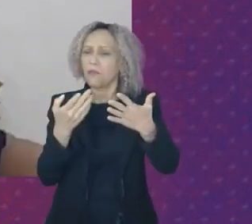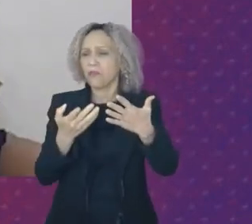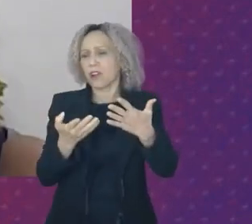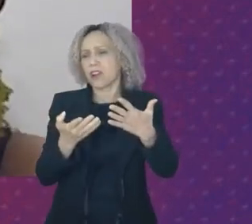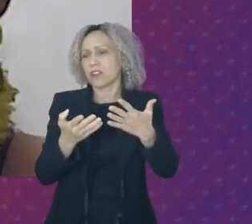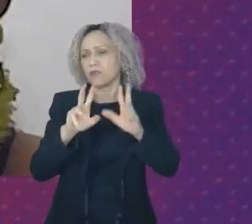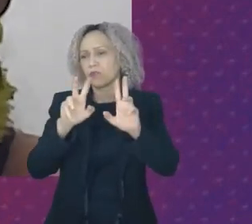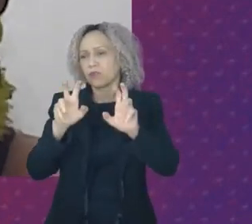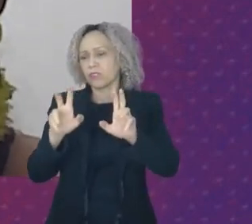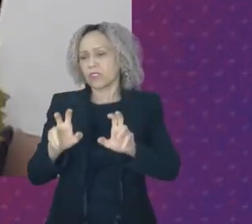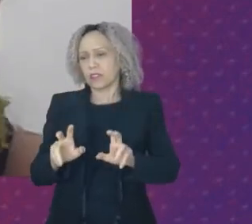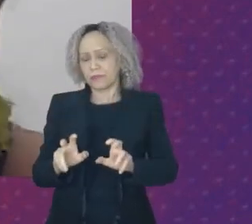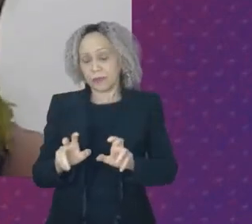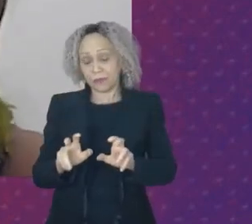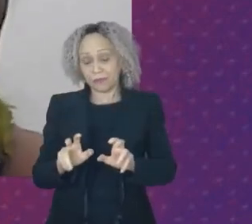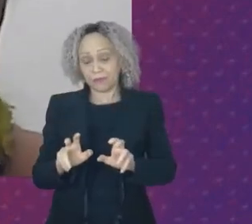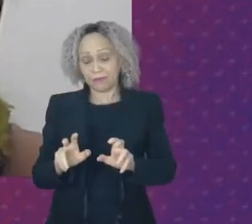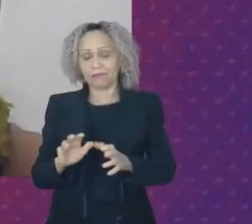eleitoral.